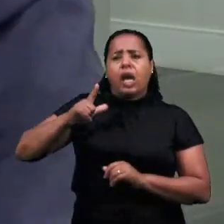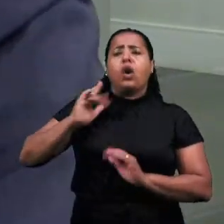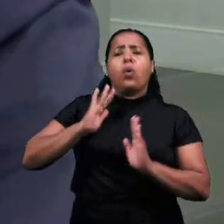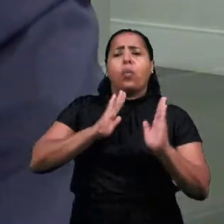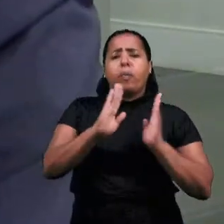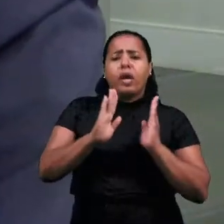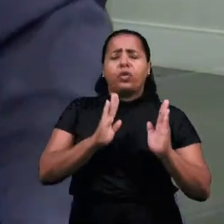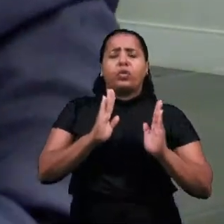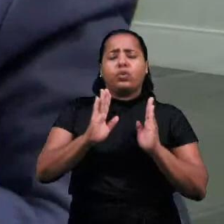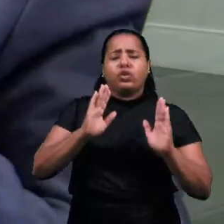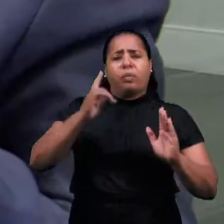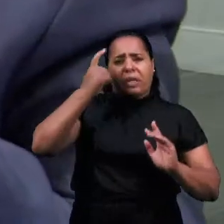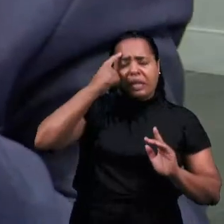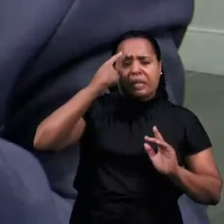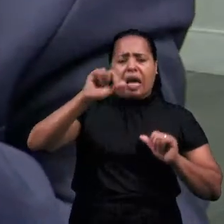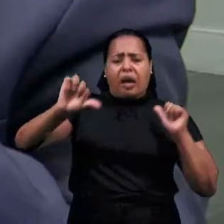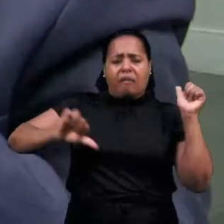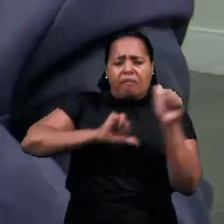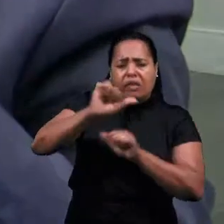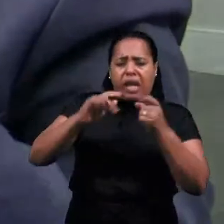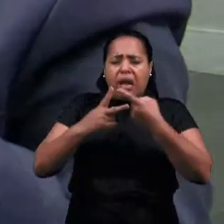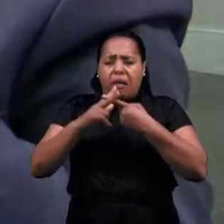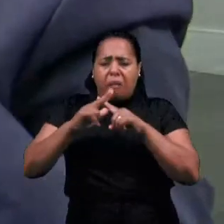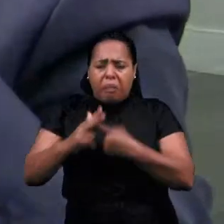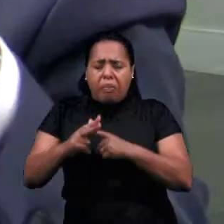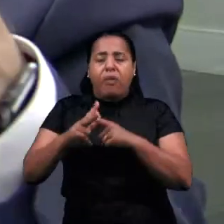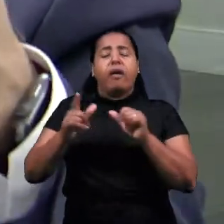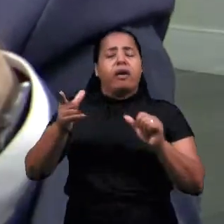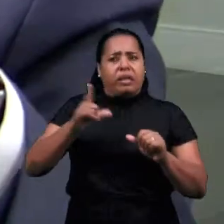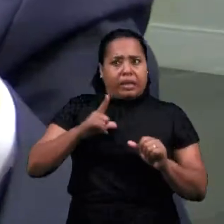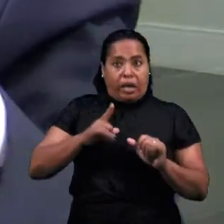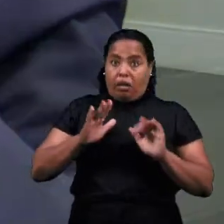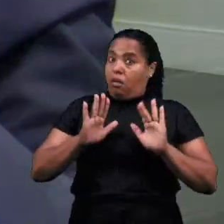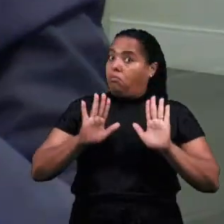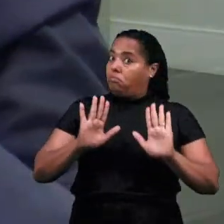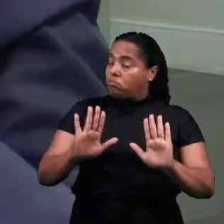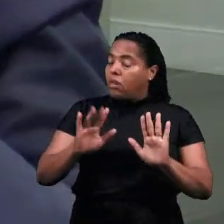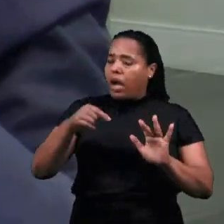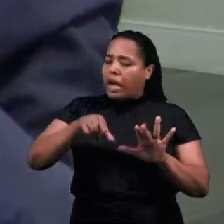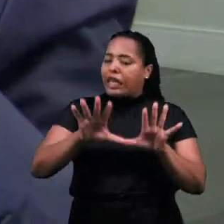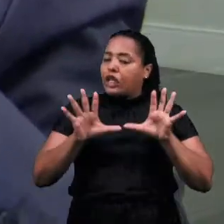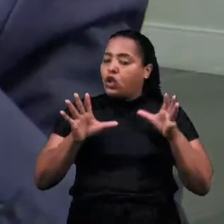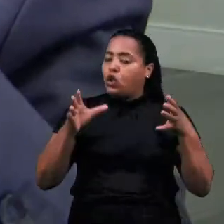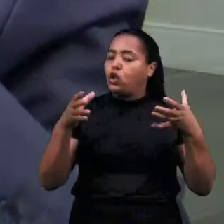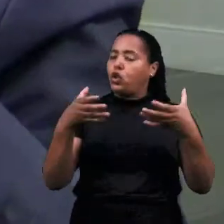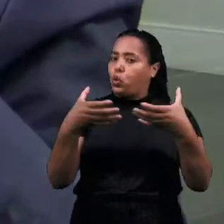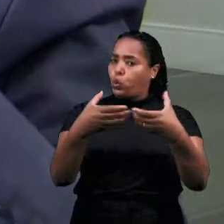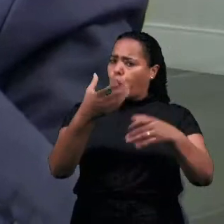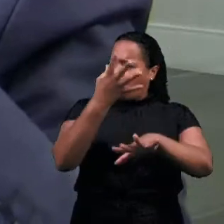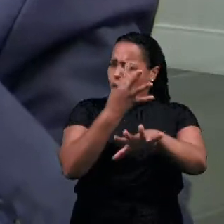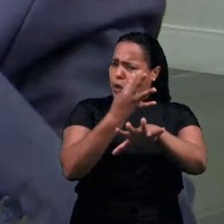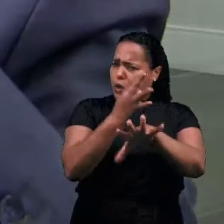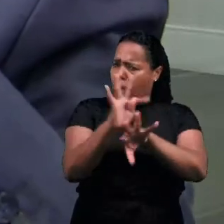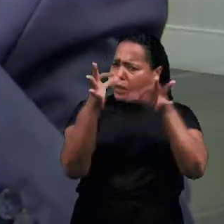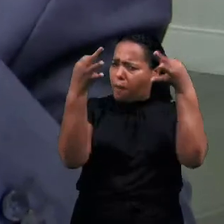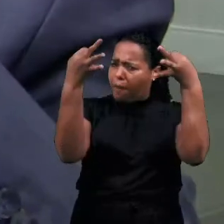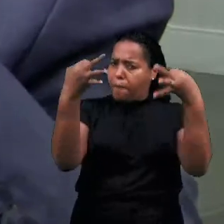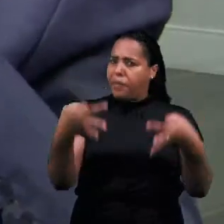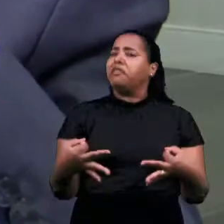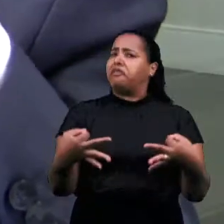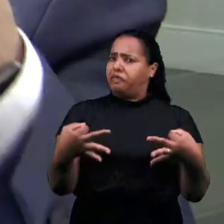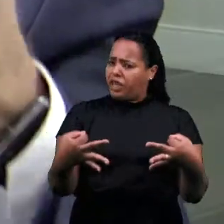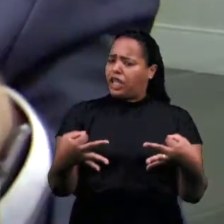de mudar, de ajustar. Claro que aqui nós temos uma equipe técnica competentíssima